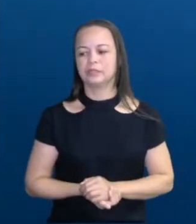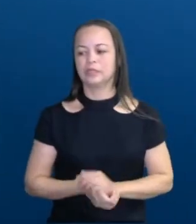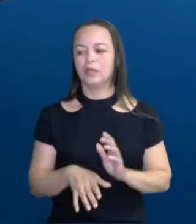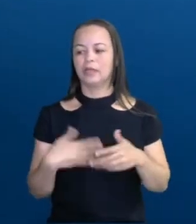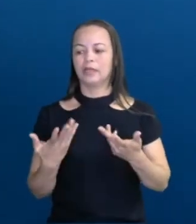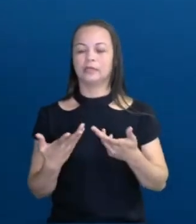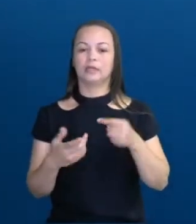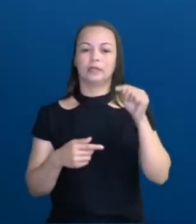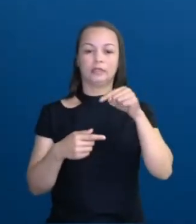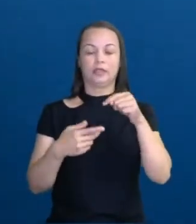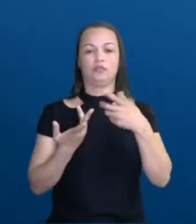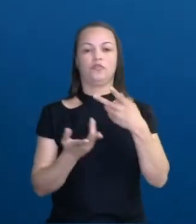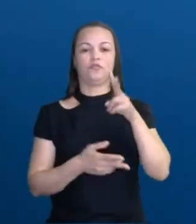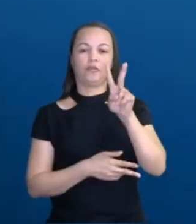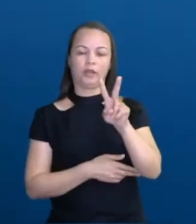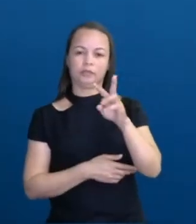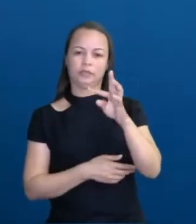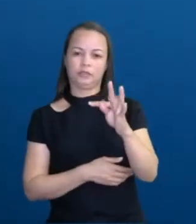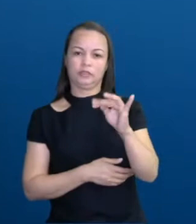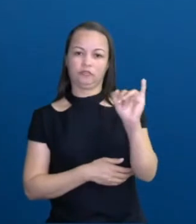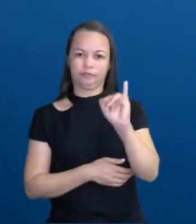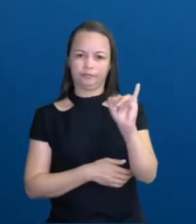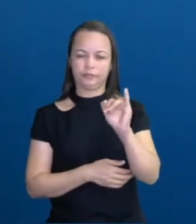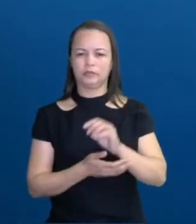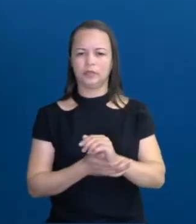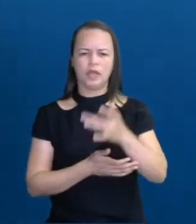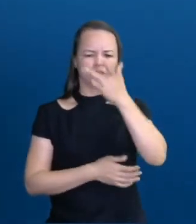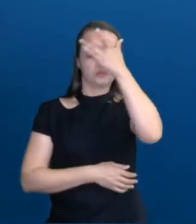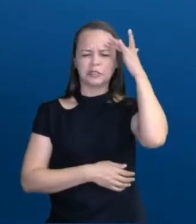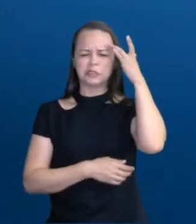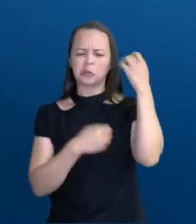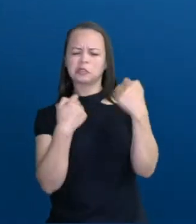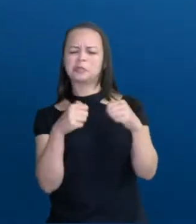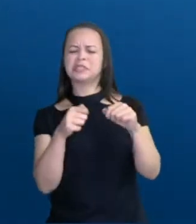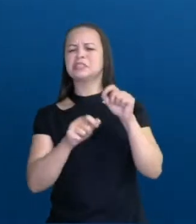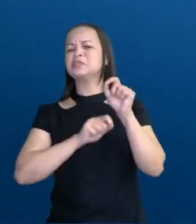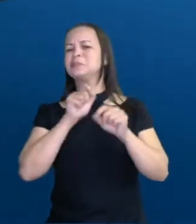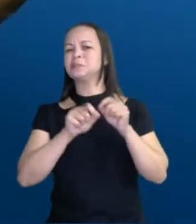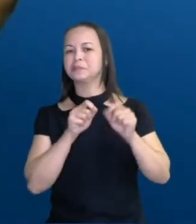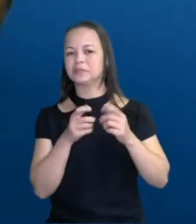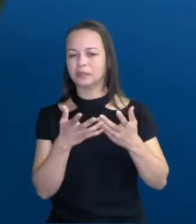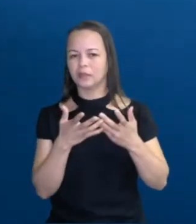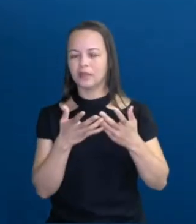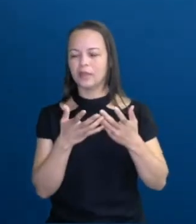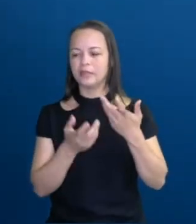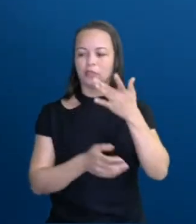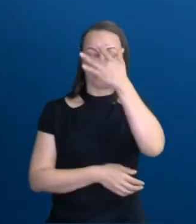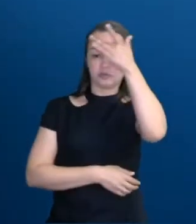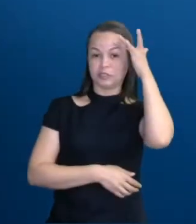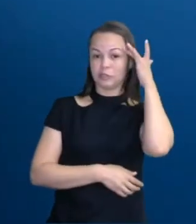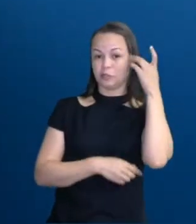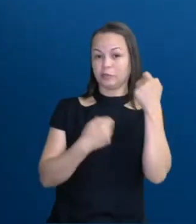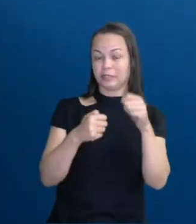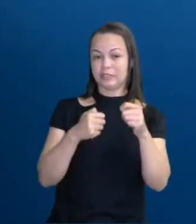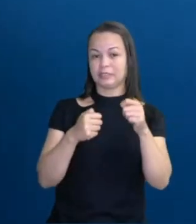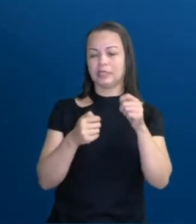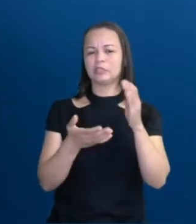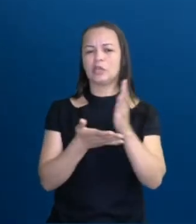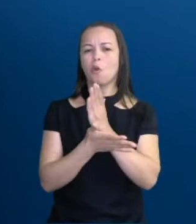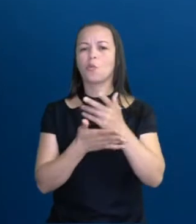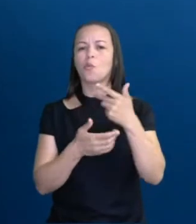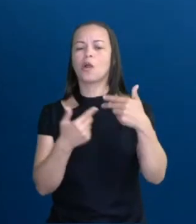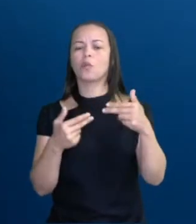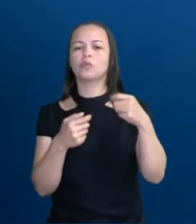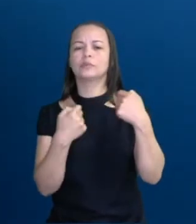verbos transitivos indiretos as pessoas precisam precisam de que quem precisa precisa de alguma coisa